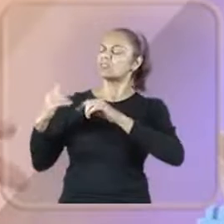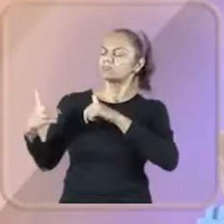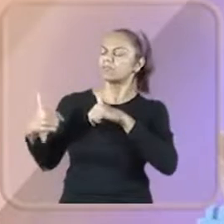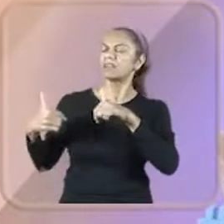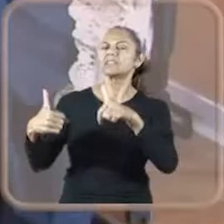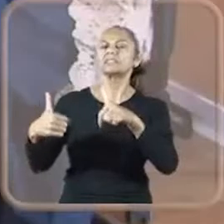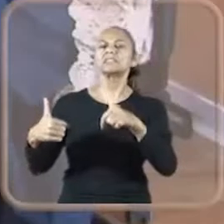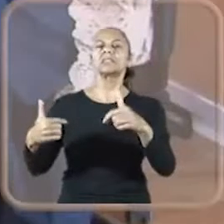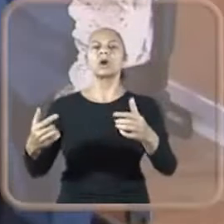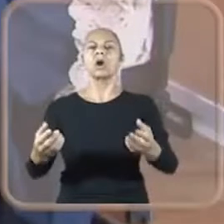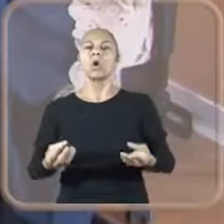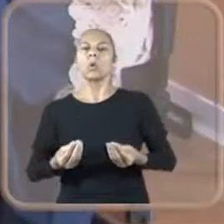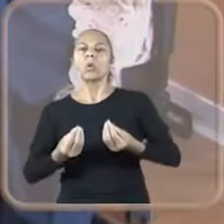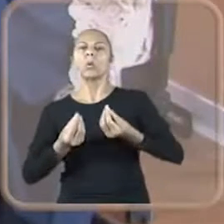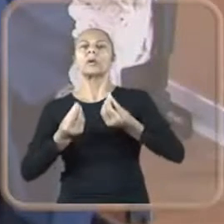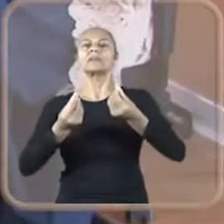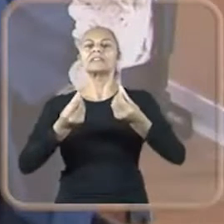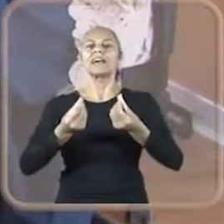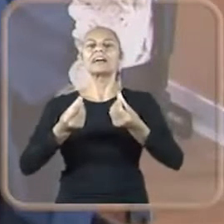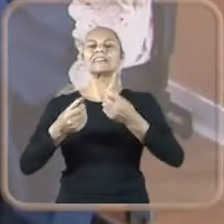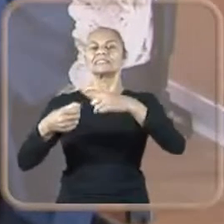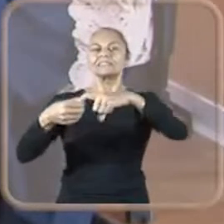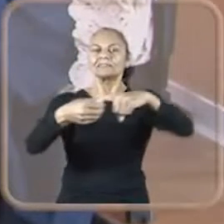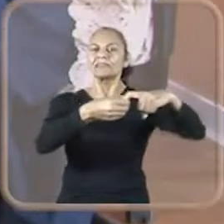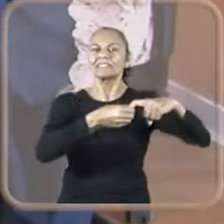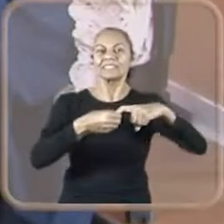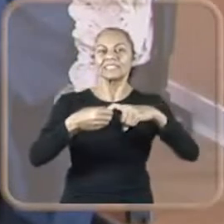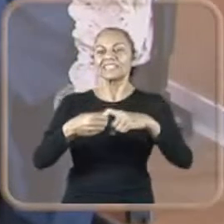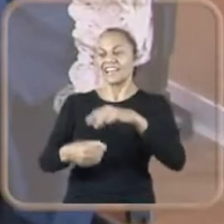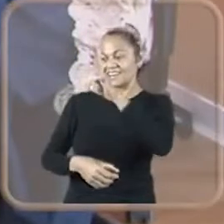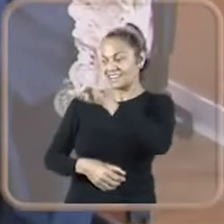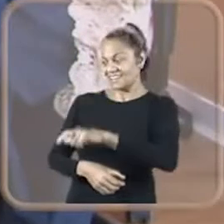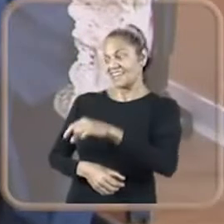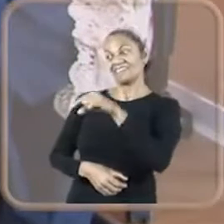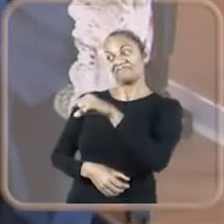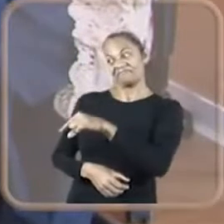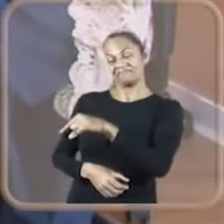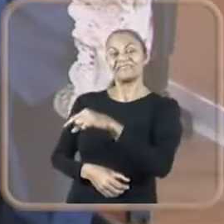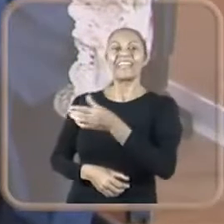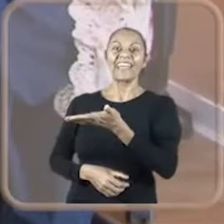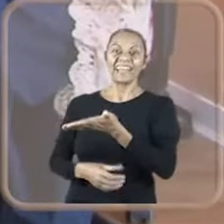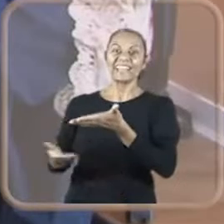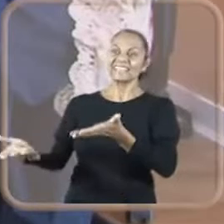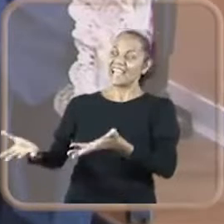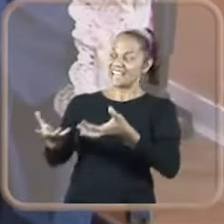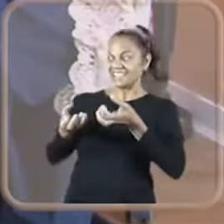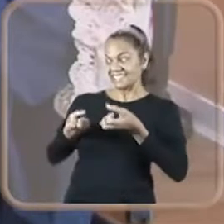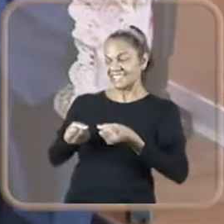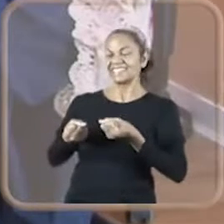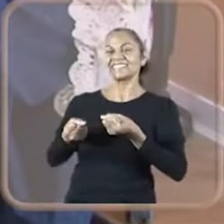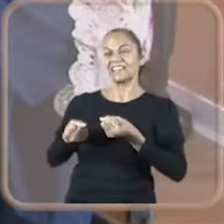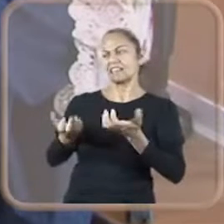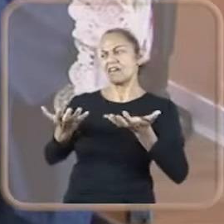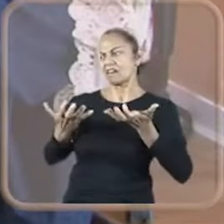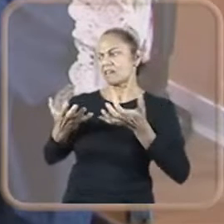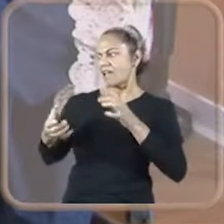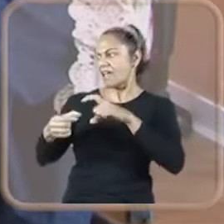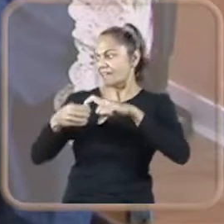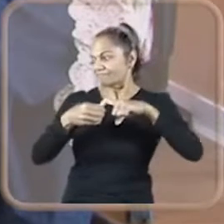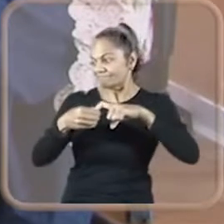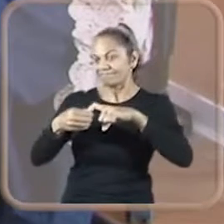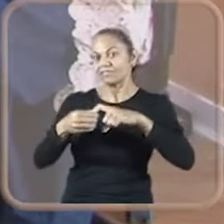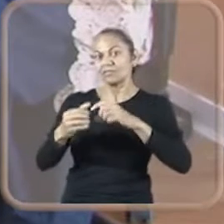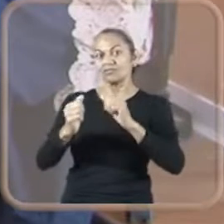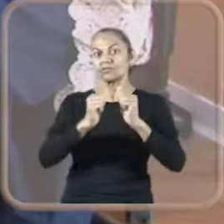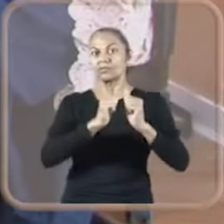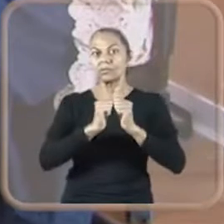muita qualidade, uma parceria que a gente já aceita da doutora Patrícia para estar conosco, e a gente vai e quer ser, e